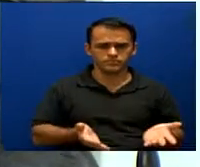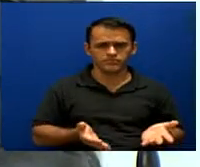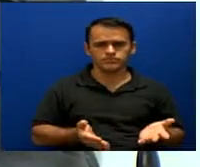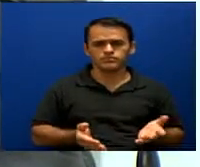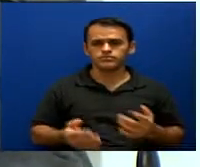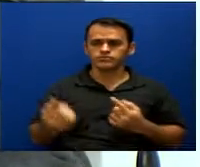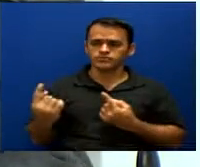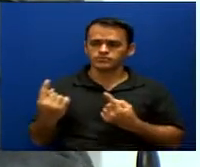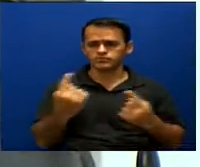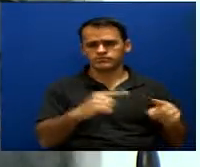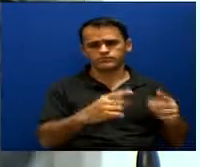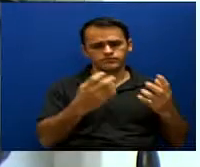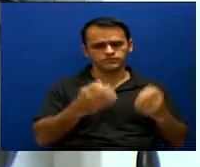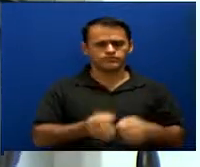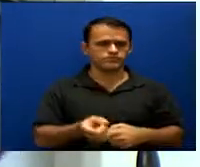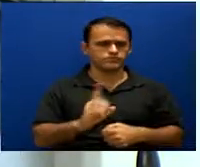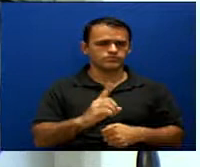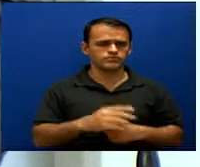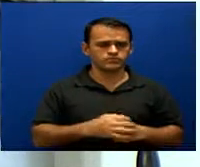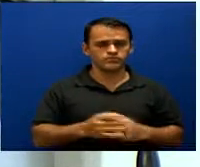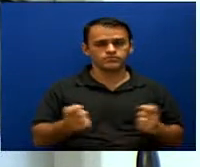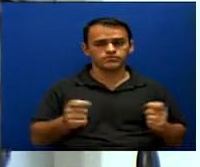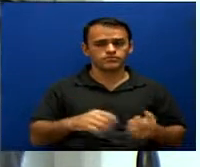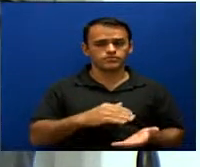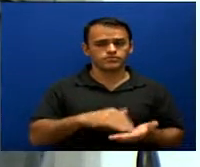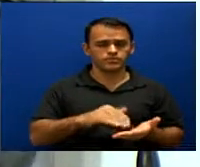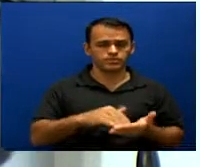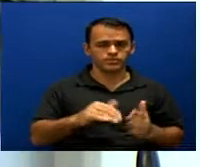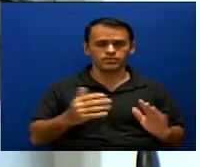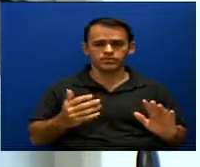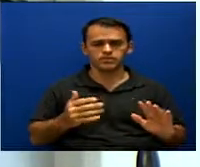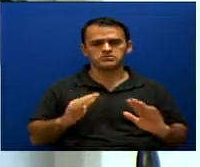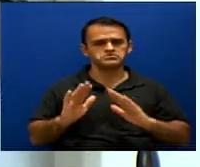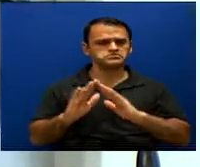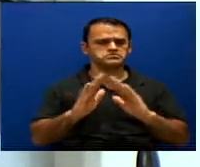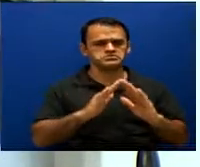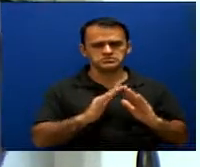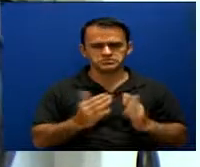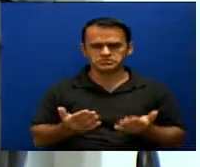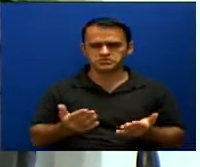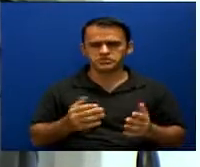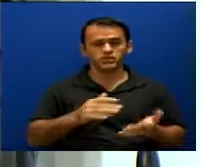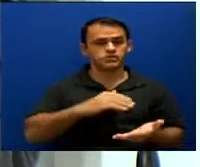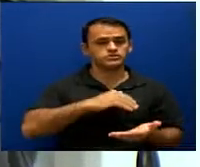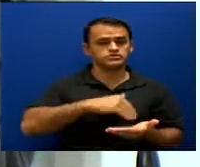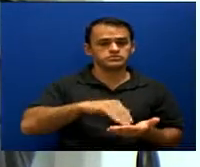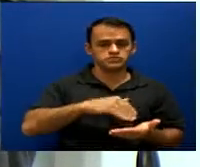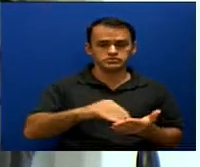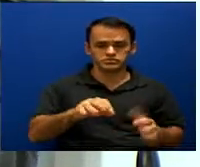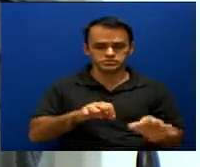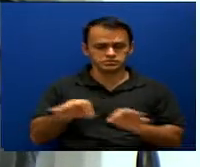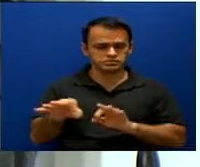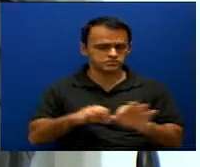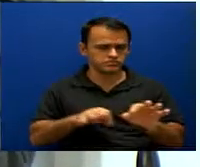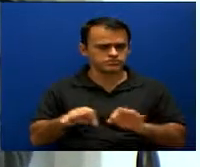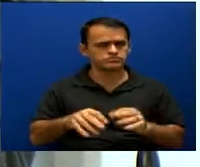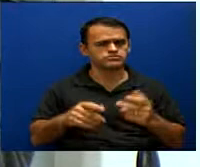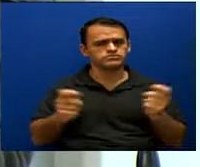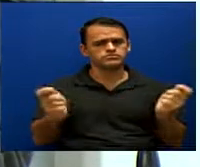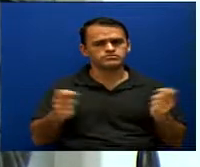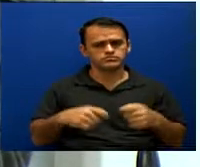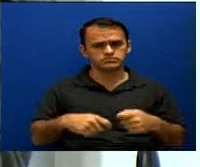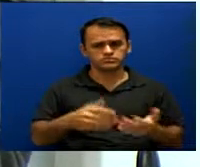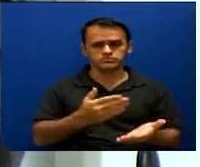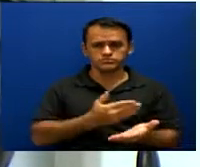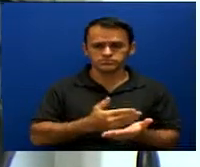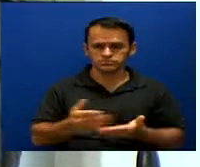parecer, para quê? Para que a Secretaria de Habitação ou de Planejamento possa começar, pastor, a